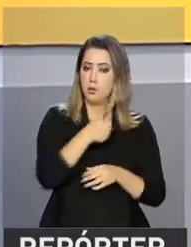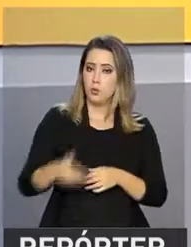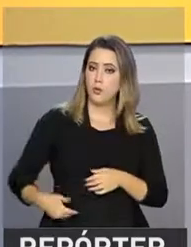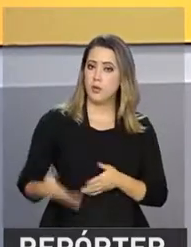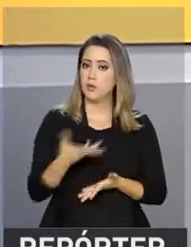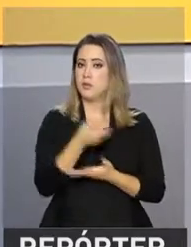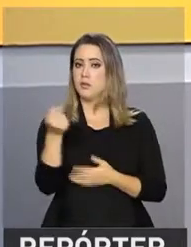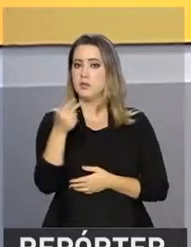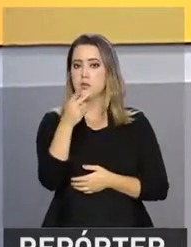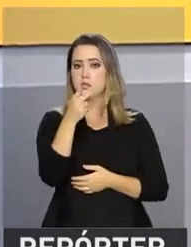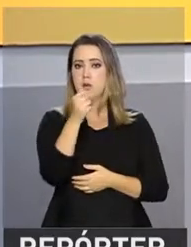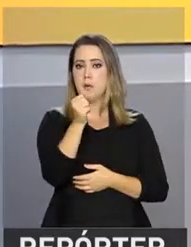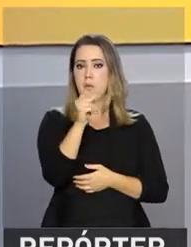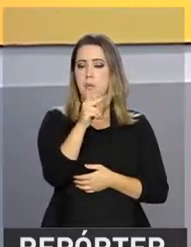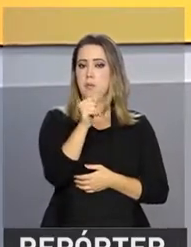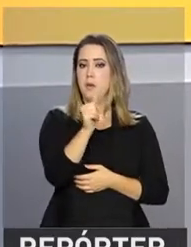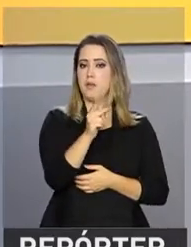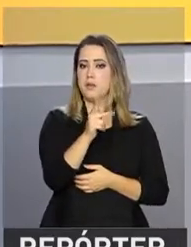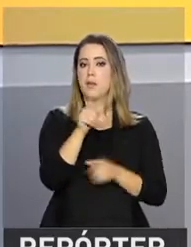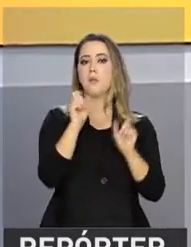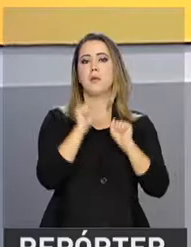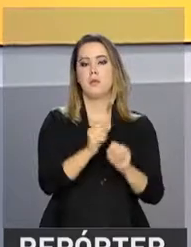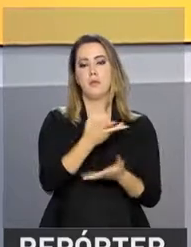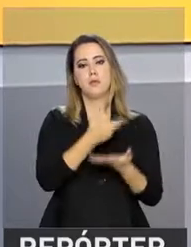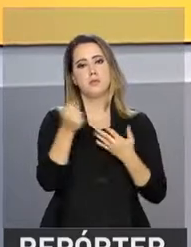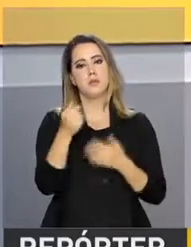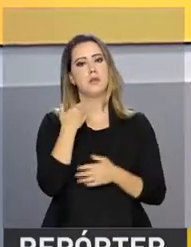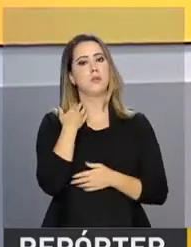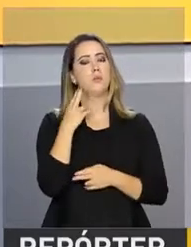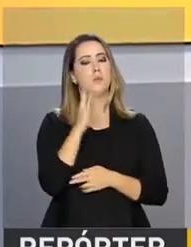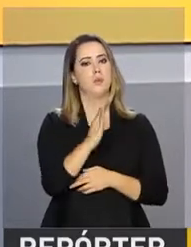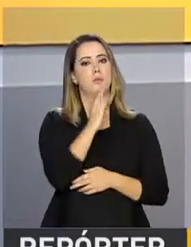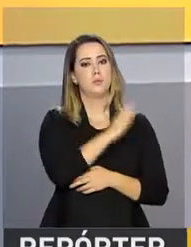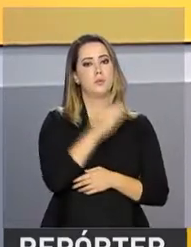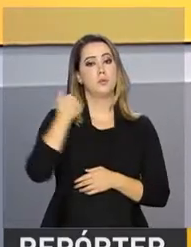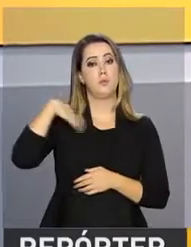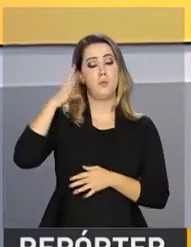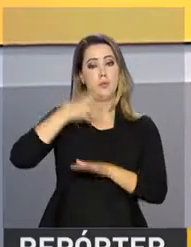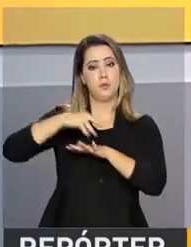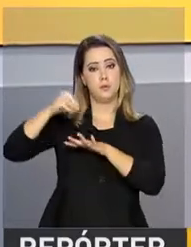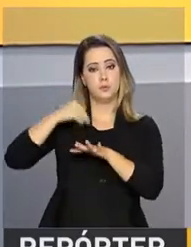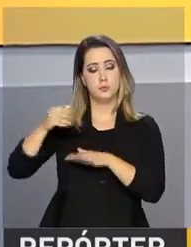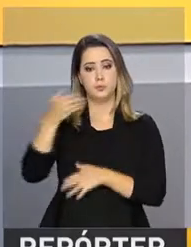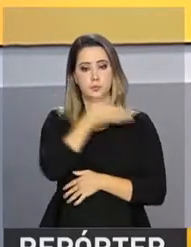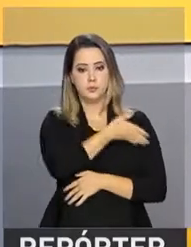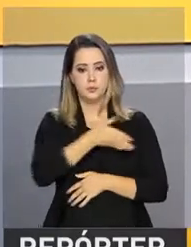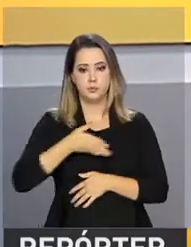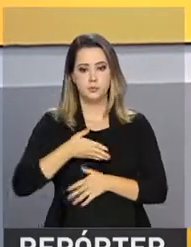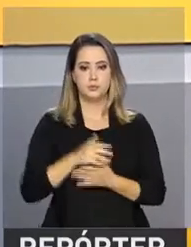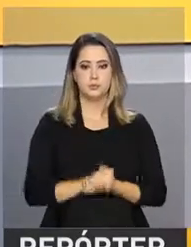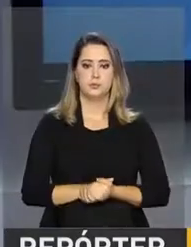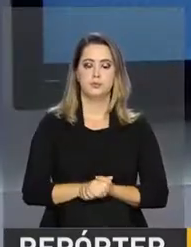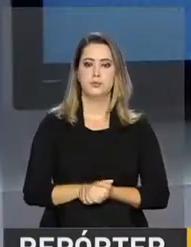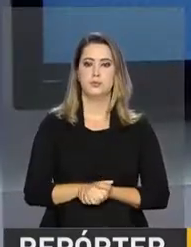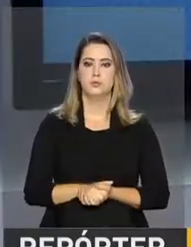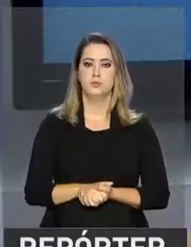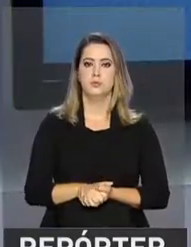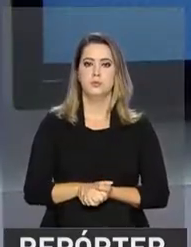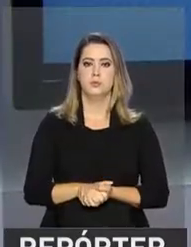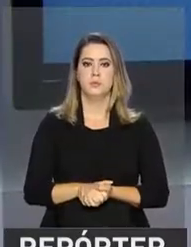que pode ser sacado nas agências do banco do brasil mais informações sobre o pasep no site que aparece na tela